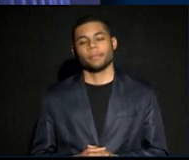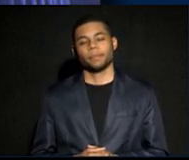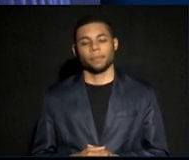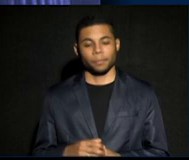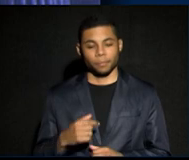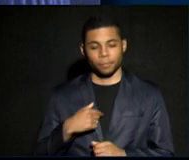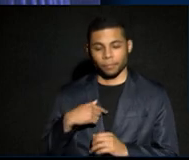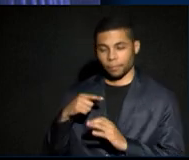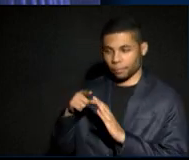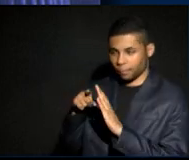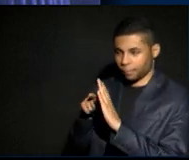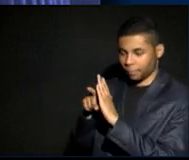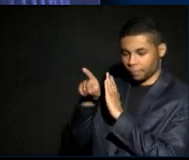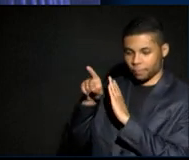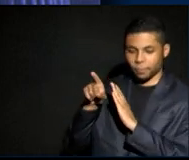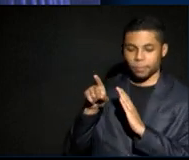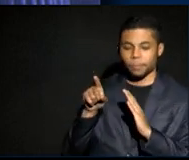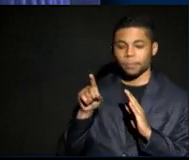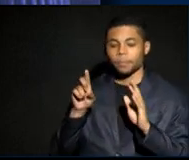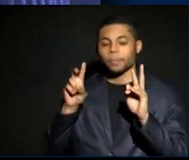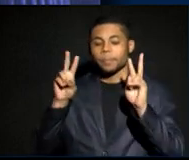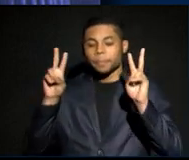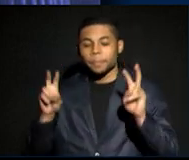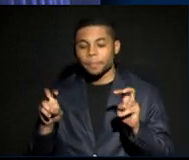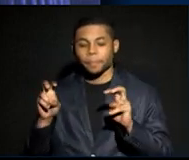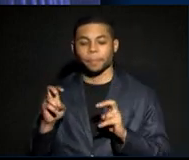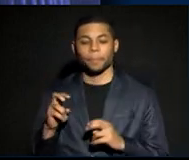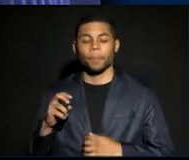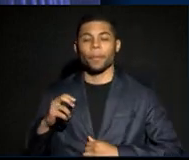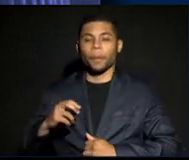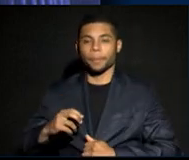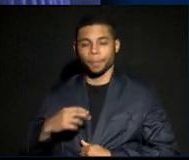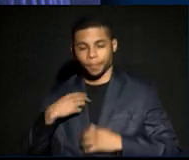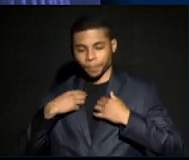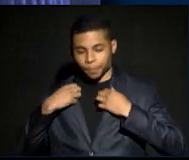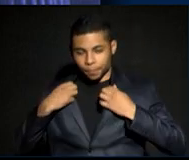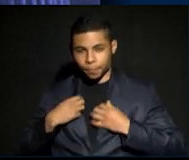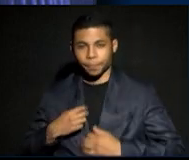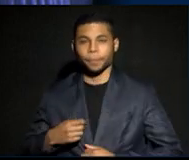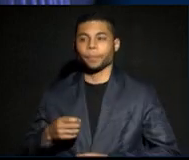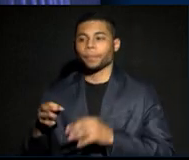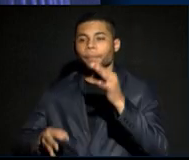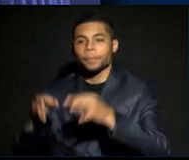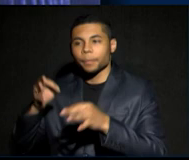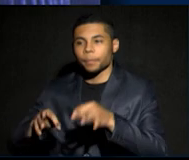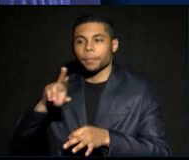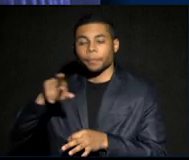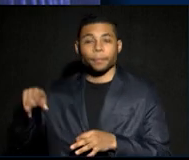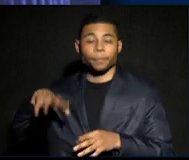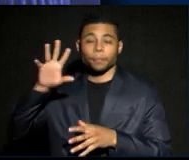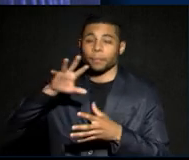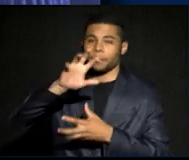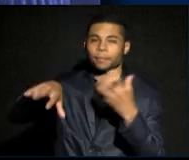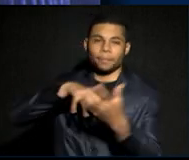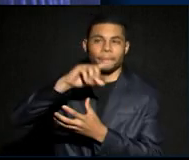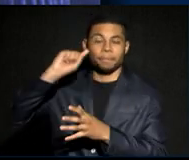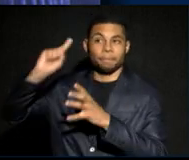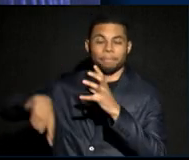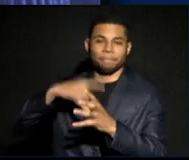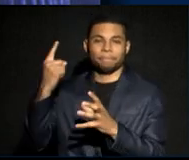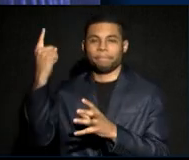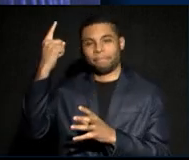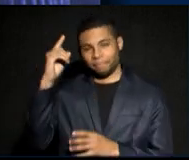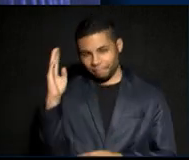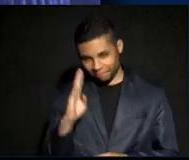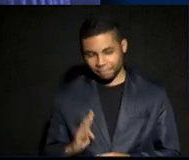minha pergunta agora de respeito a sistema tributário no Brasil tem um sistemas tributários mais caóticos do mundo é